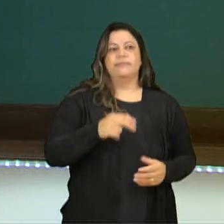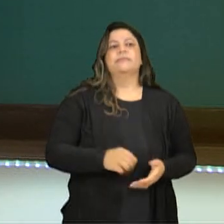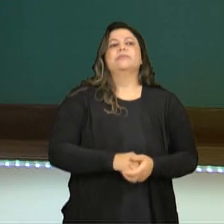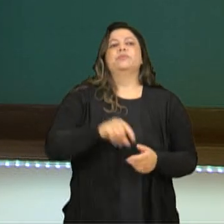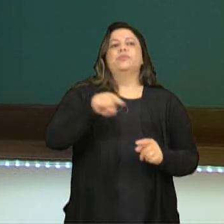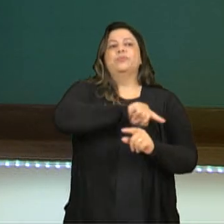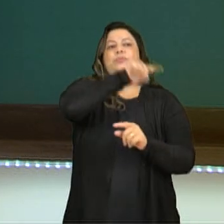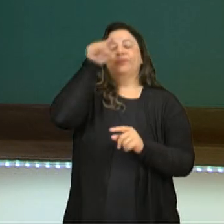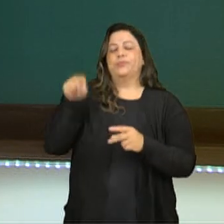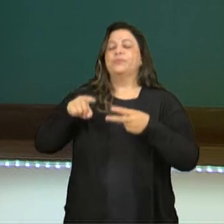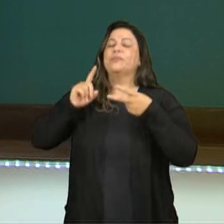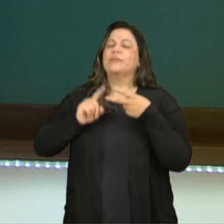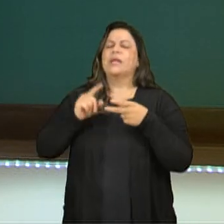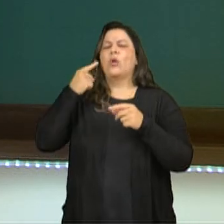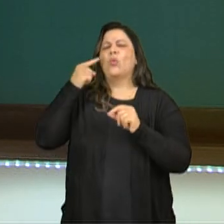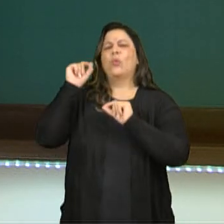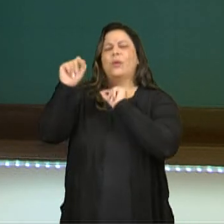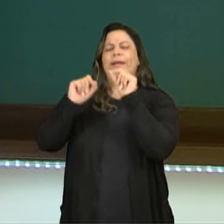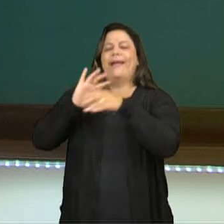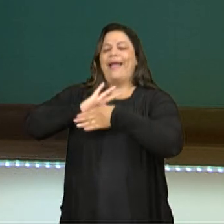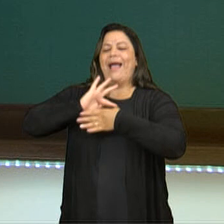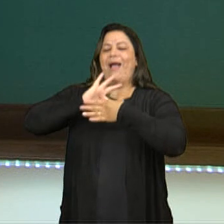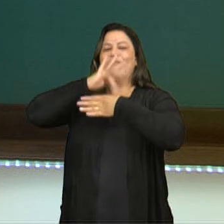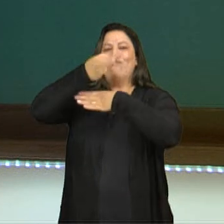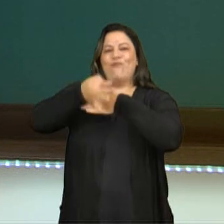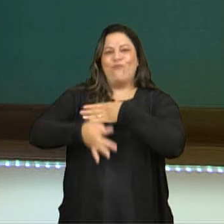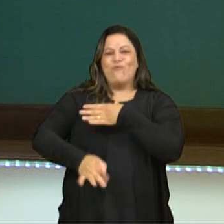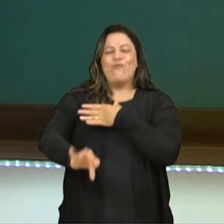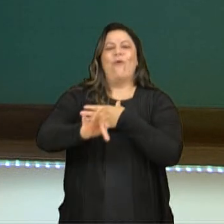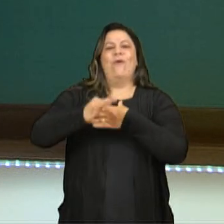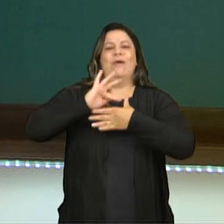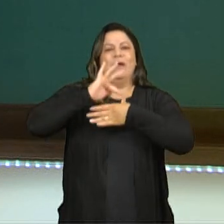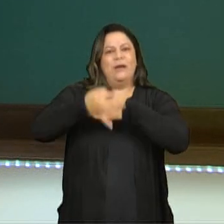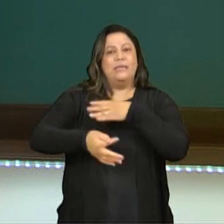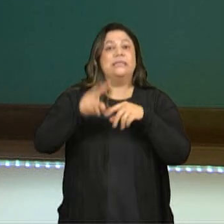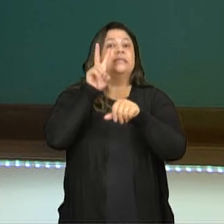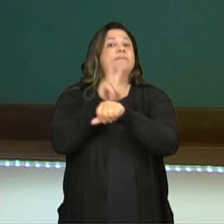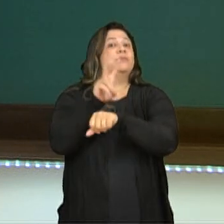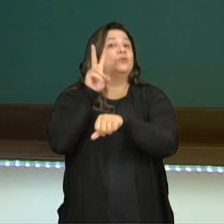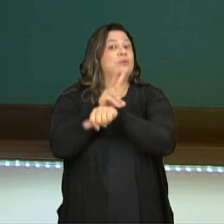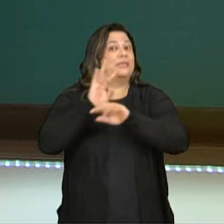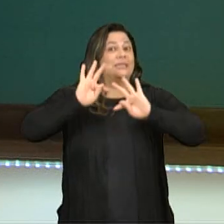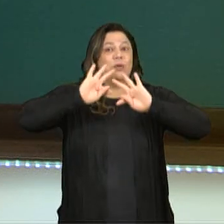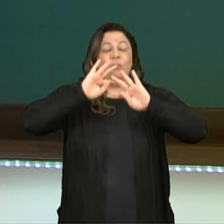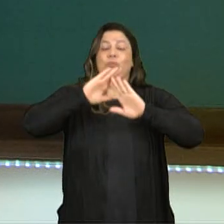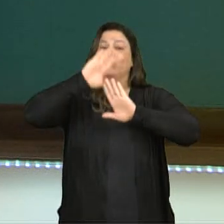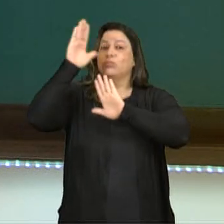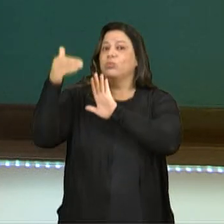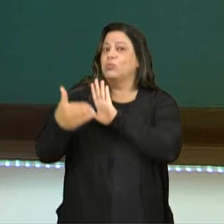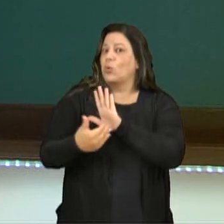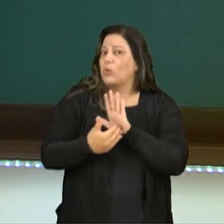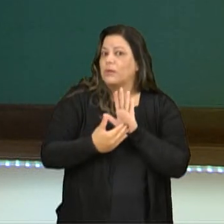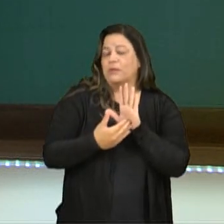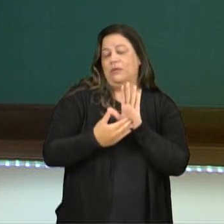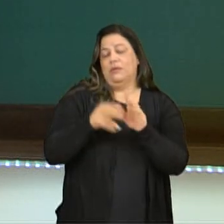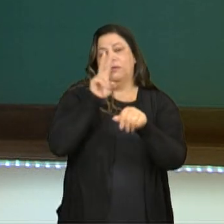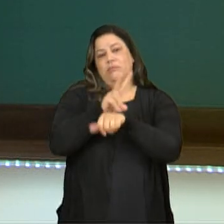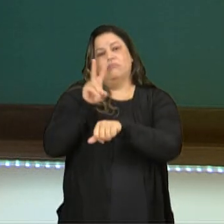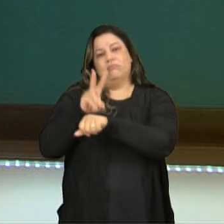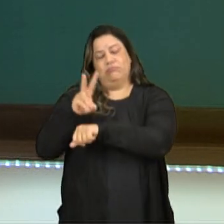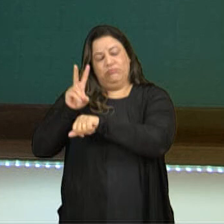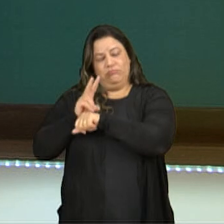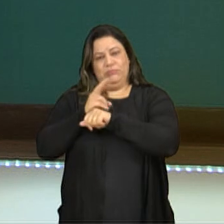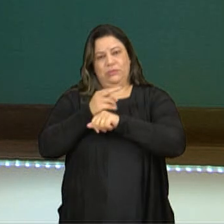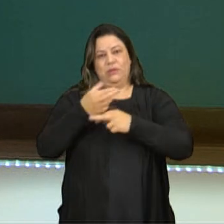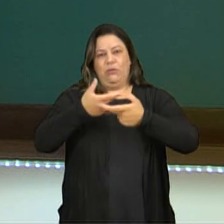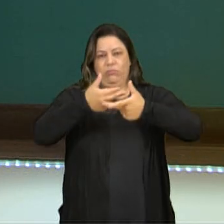ali Parque Nacional, que é também de proteção integral para preservação de ecossistemas, e mais do que isso, de modo